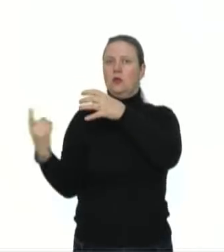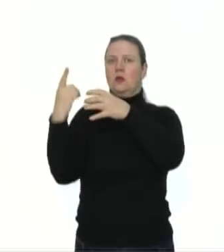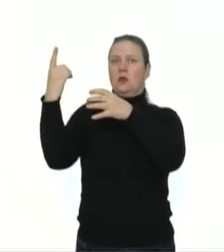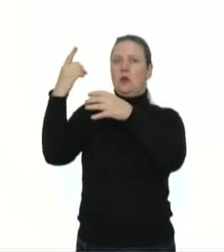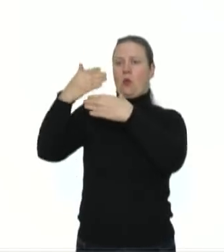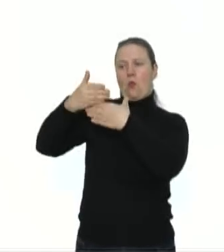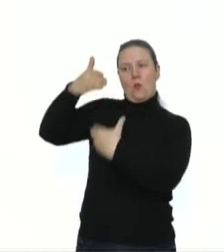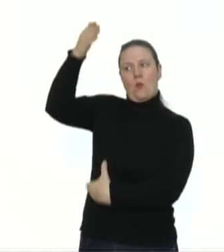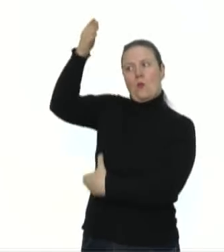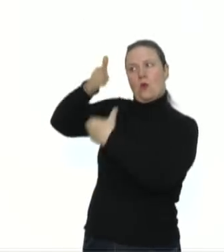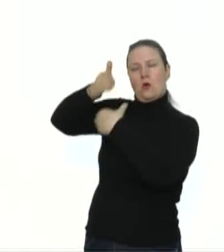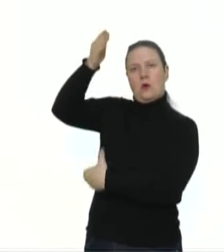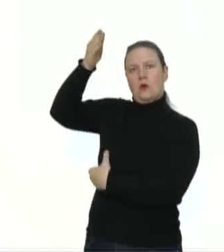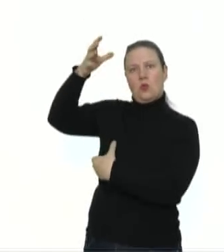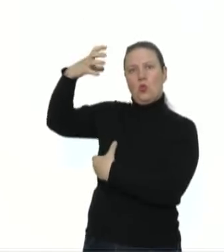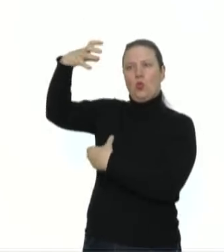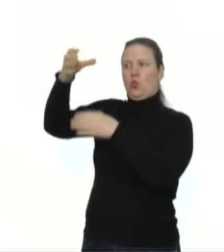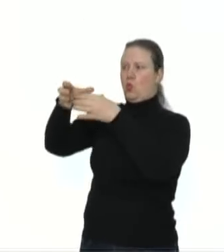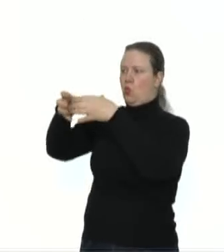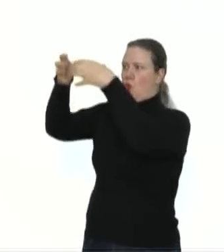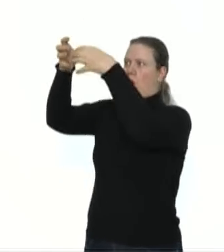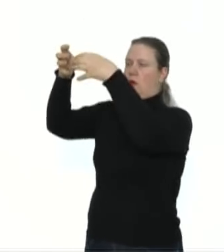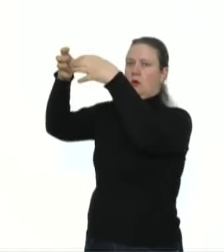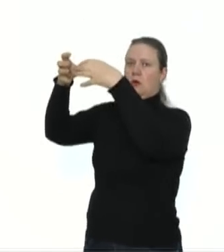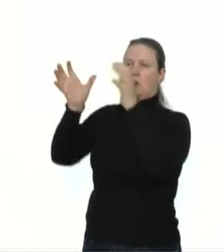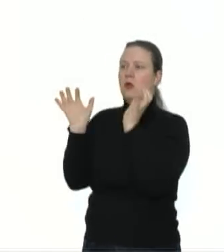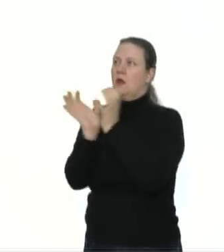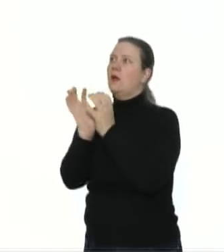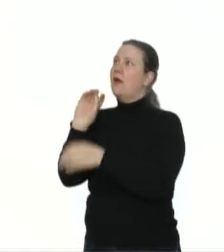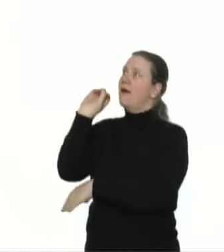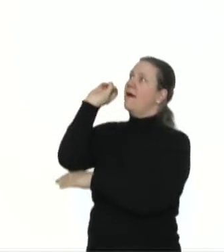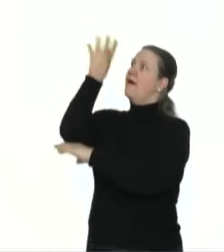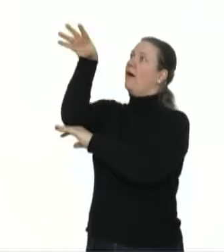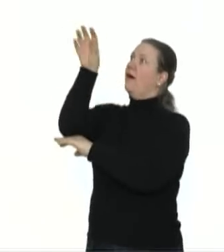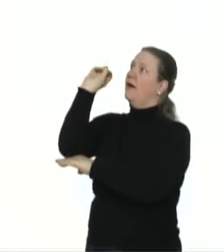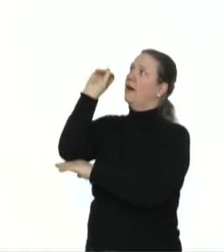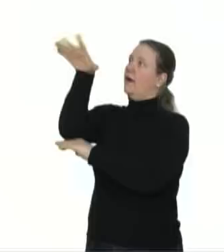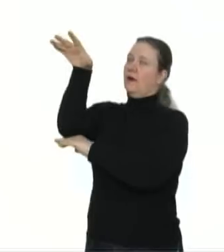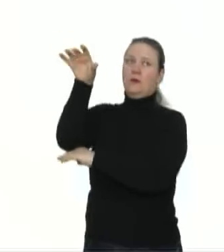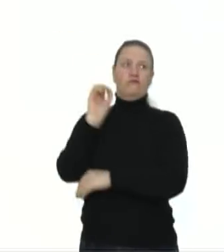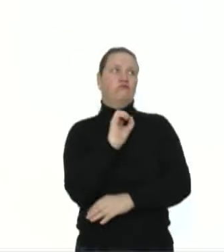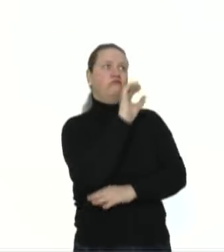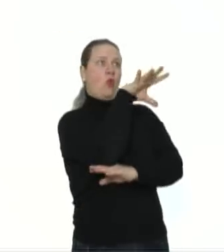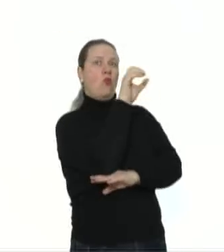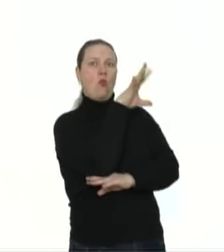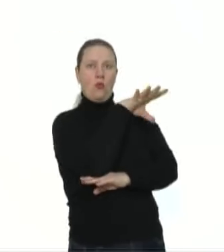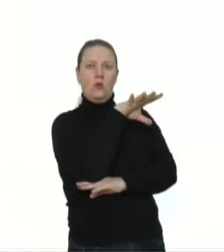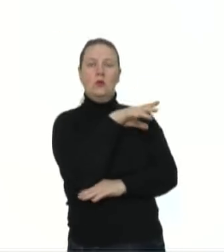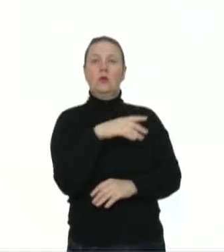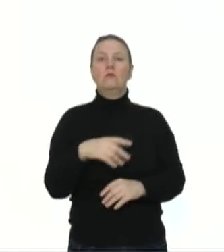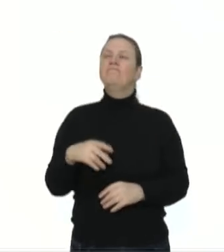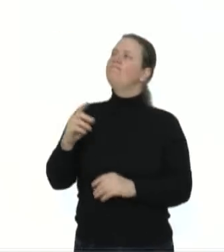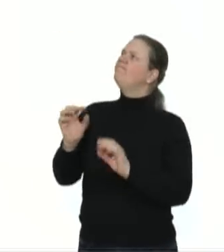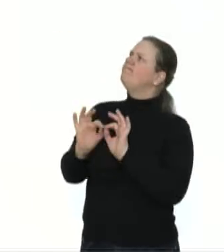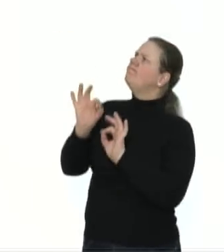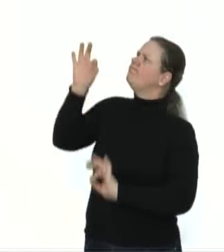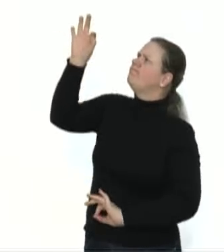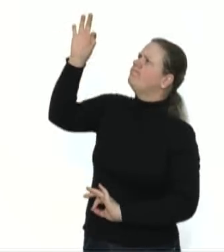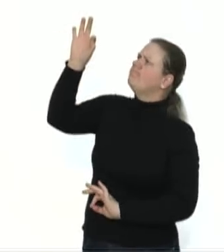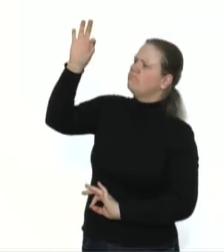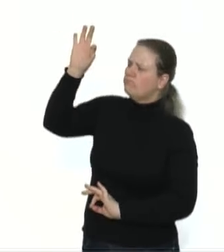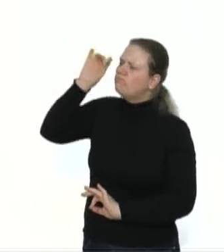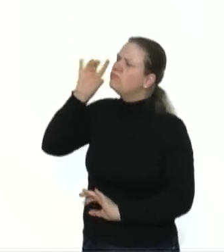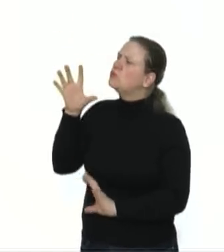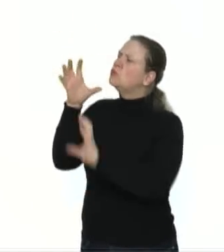uma parede e as equipes tinham que encestar a bola. O professor Naismith mediu a altura das cestas